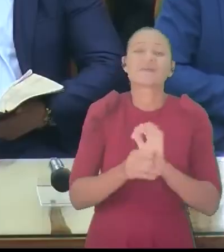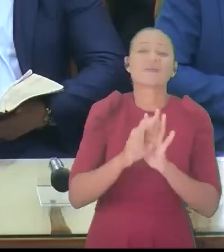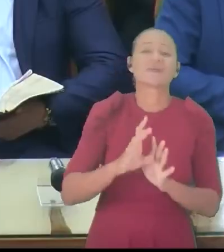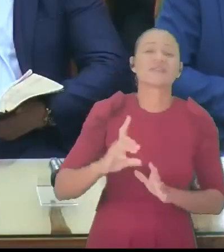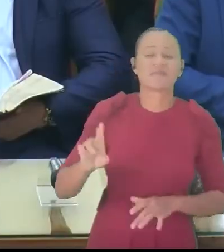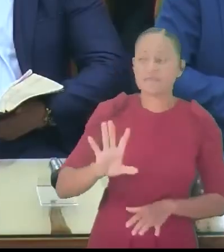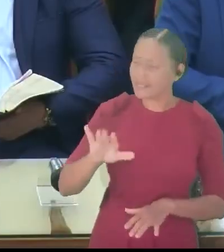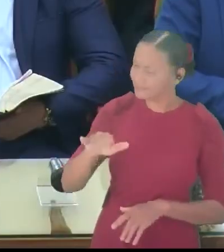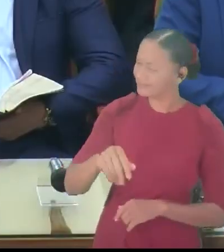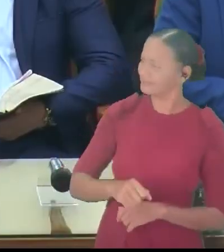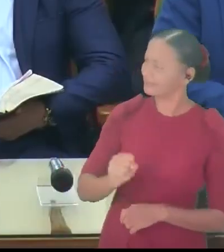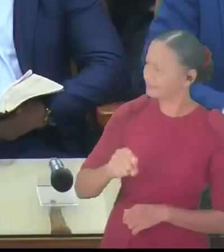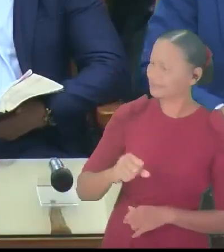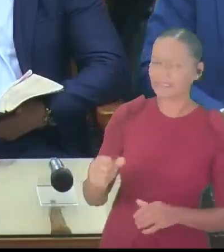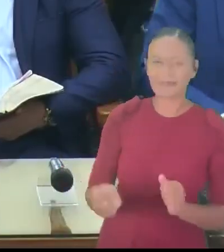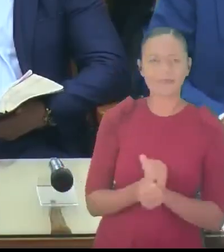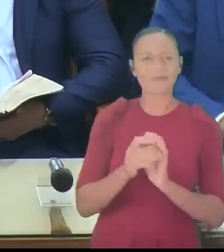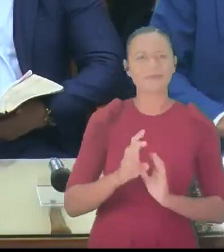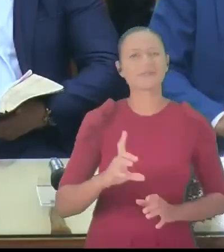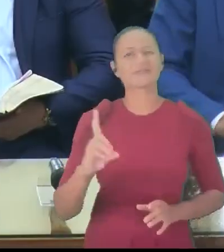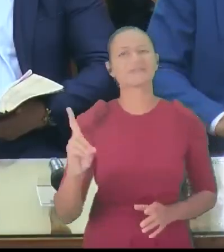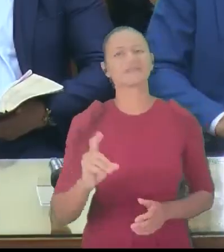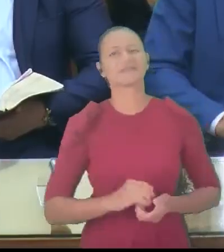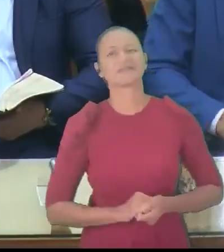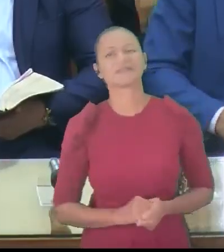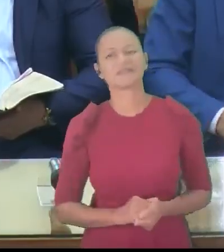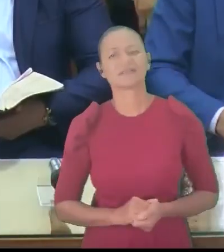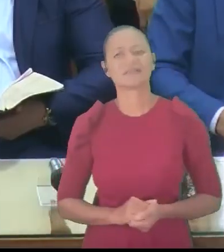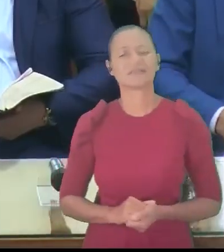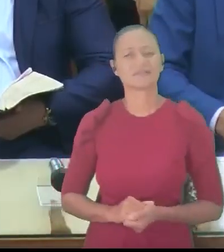dar glória a Deus. É ou não é, irmãos amados? É de dar glória a Deus.